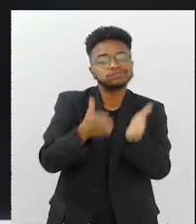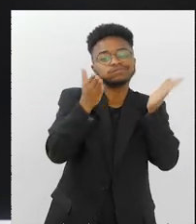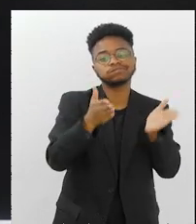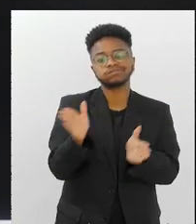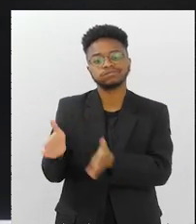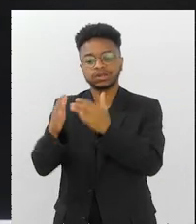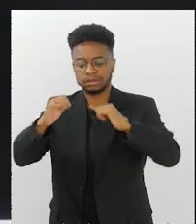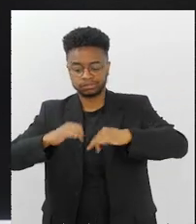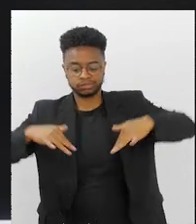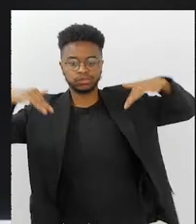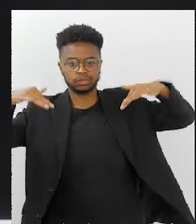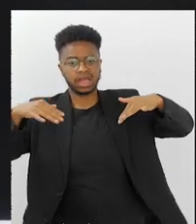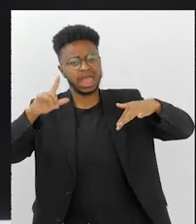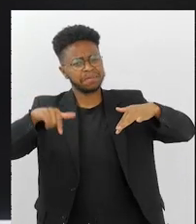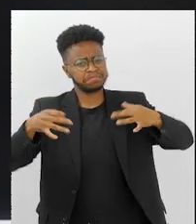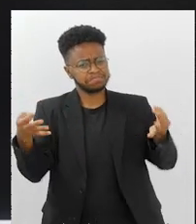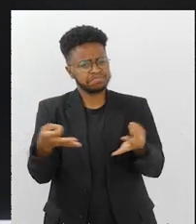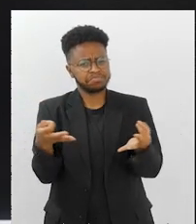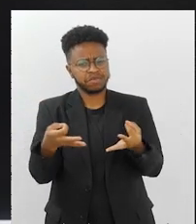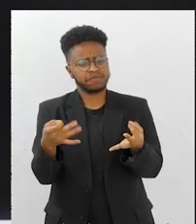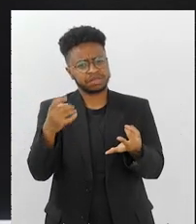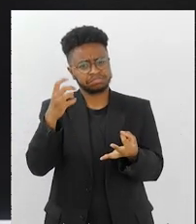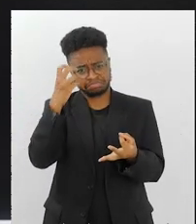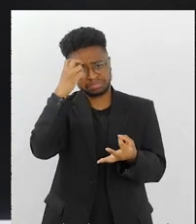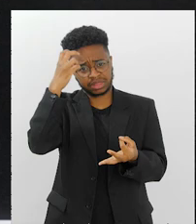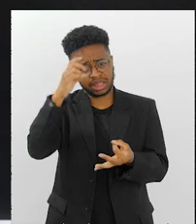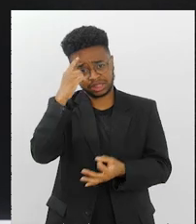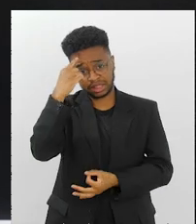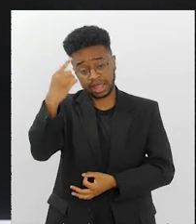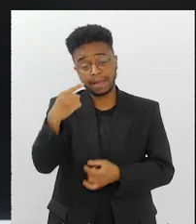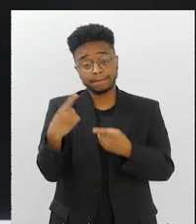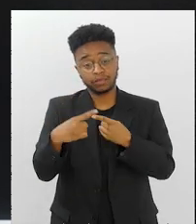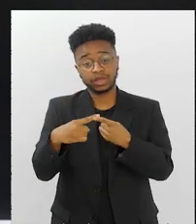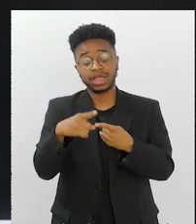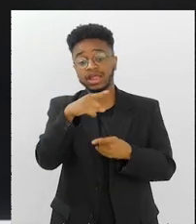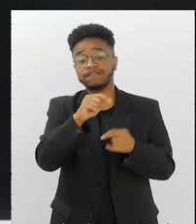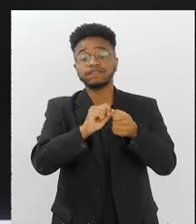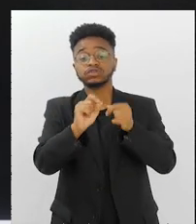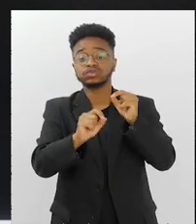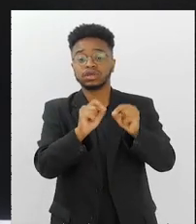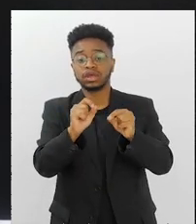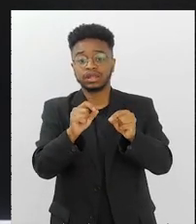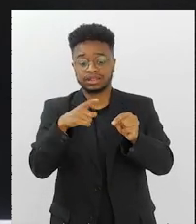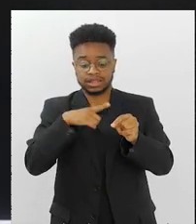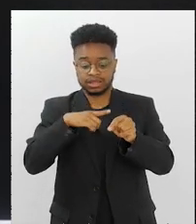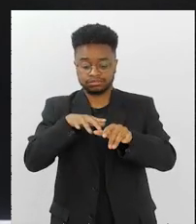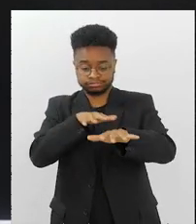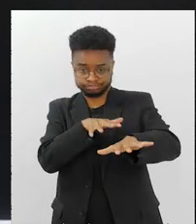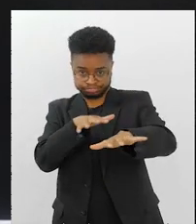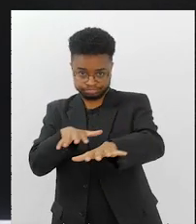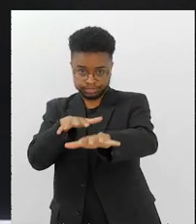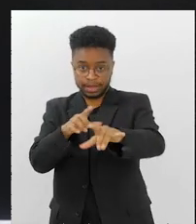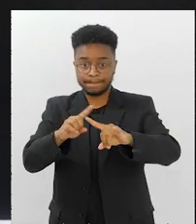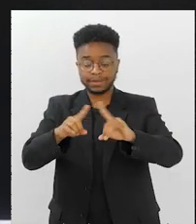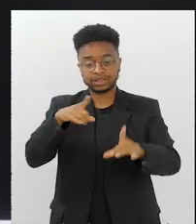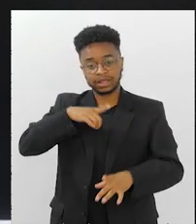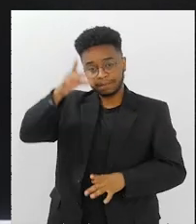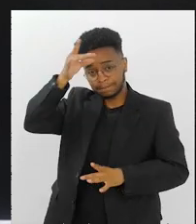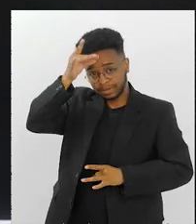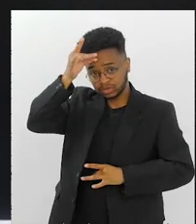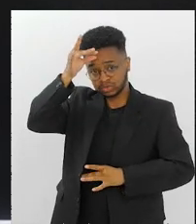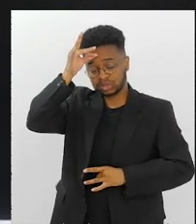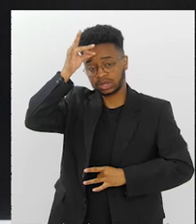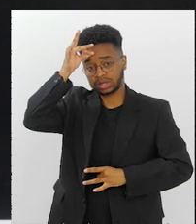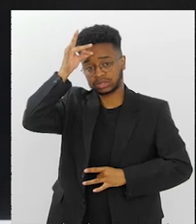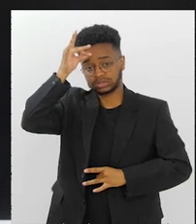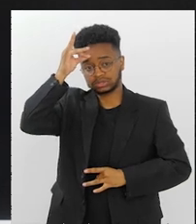Isso foi uma sacada genial gente porque o Paulo tirou da Avenida E o personagem que no caso era